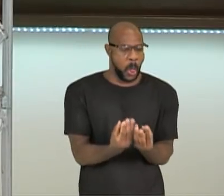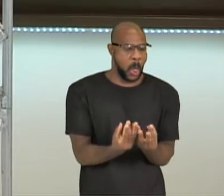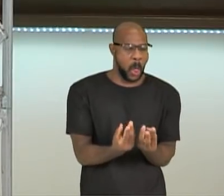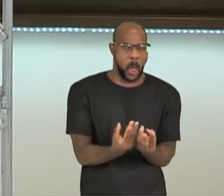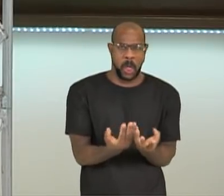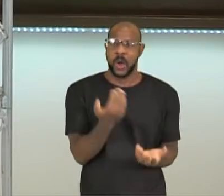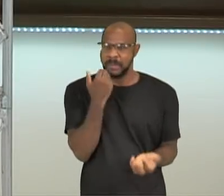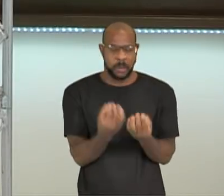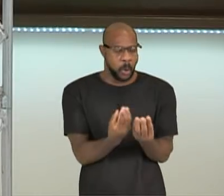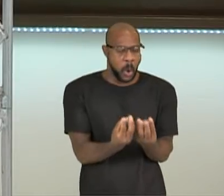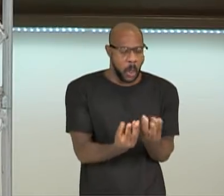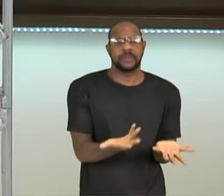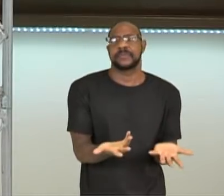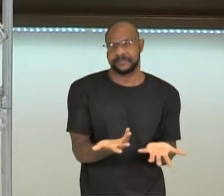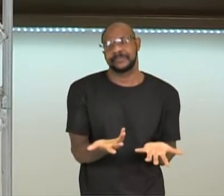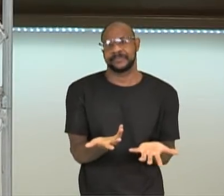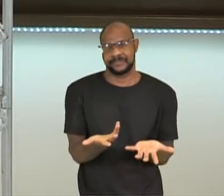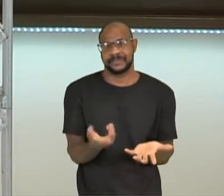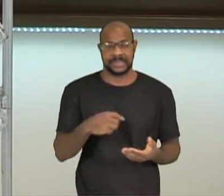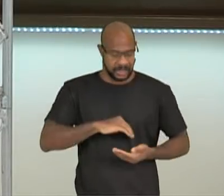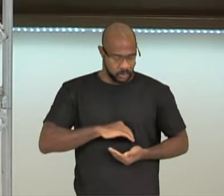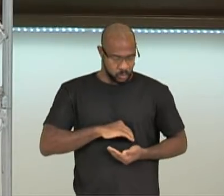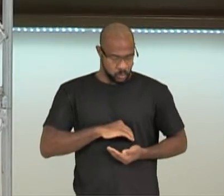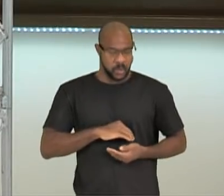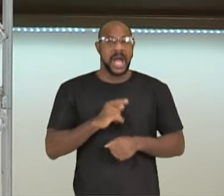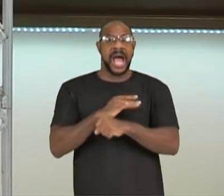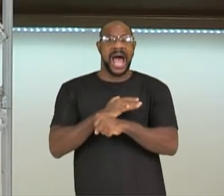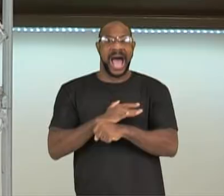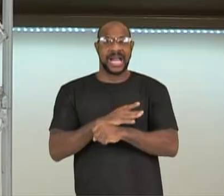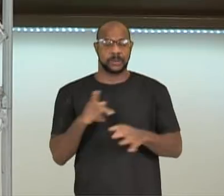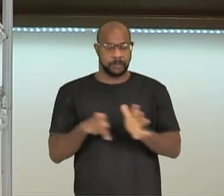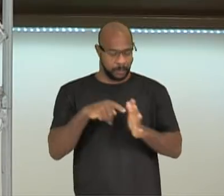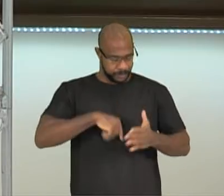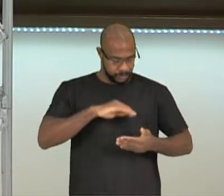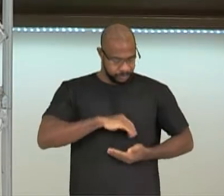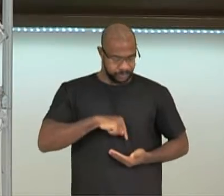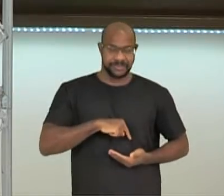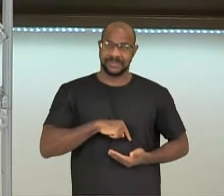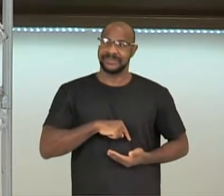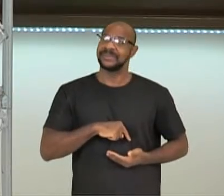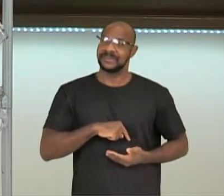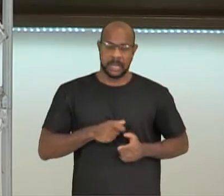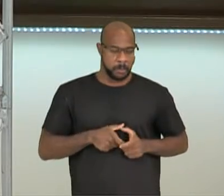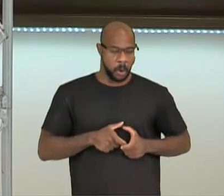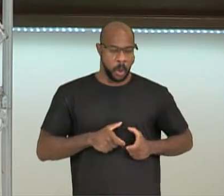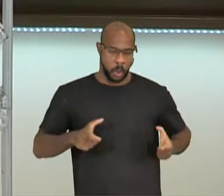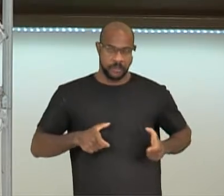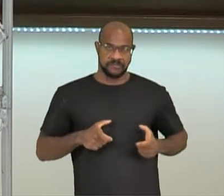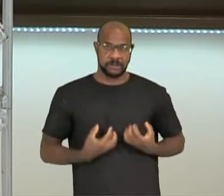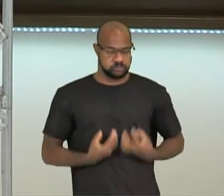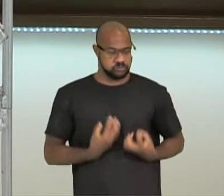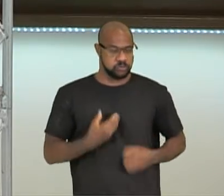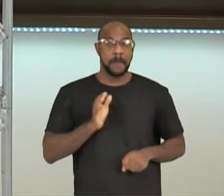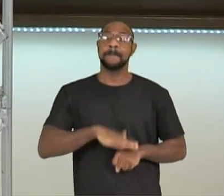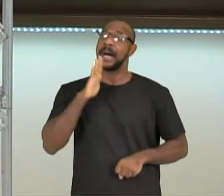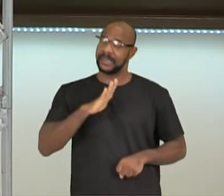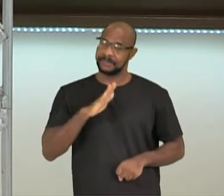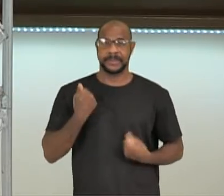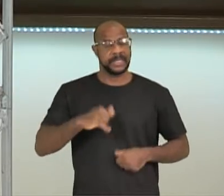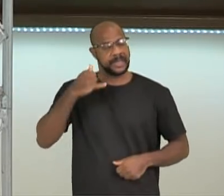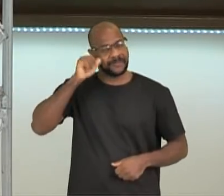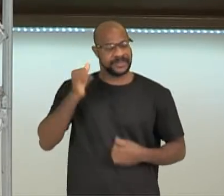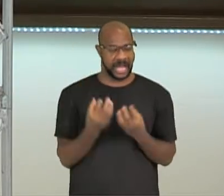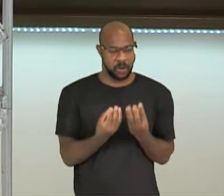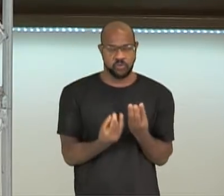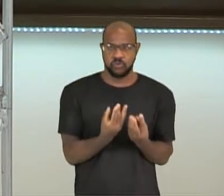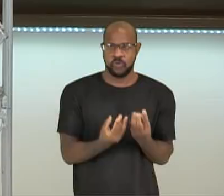corpo produza mais ácido clorídrico, ácido do estômago, para digerir. E aí vai queimar ainda mais o estômago, tá?